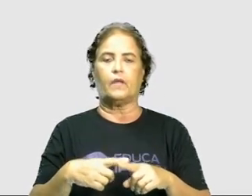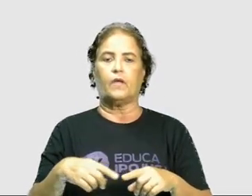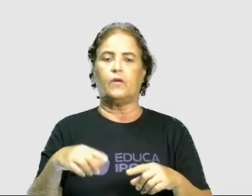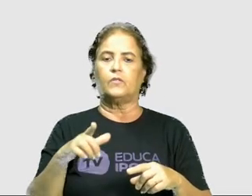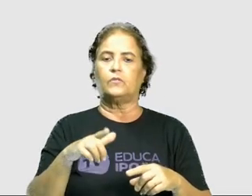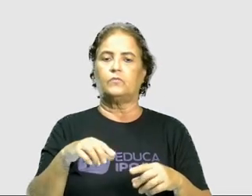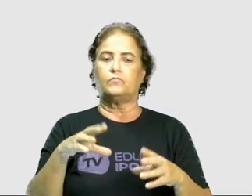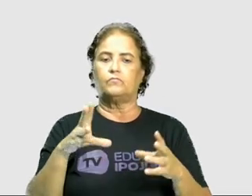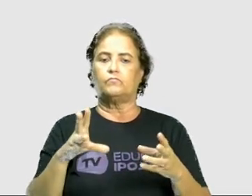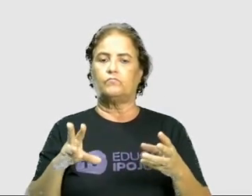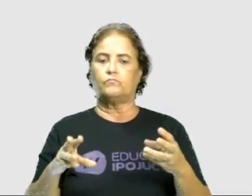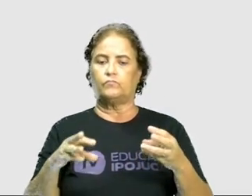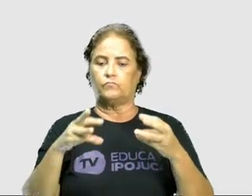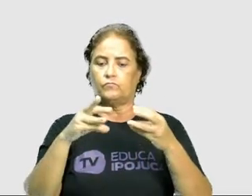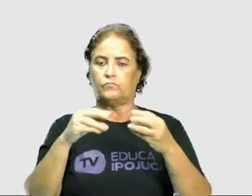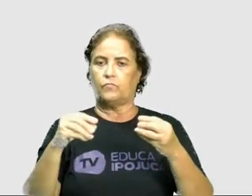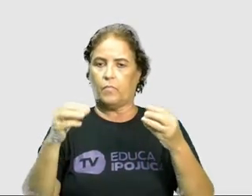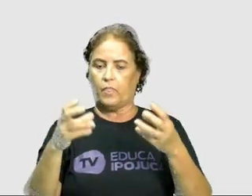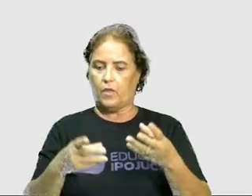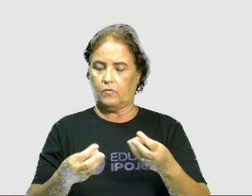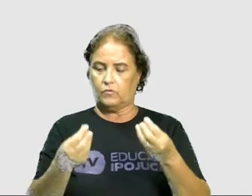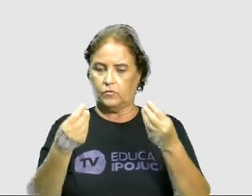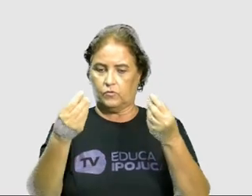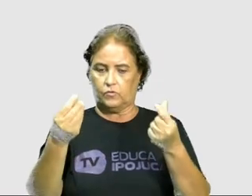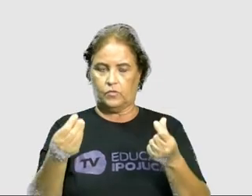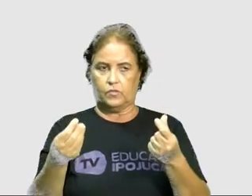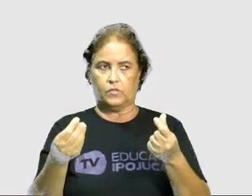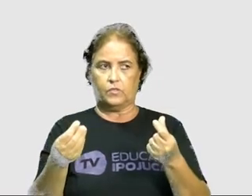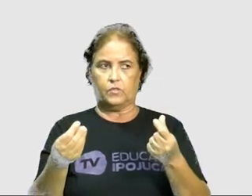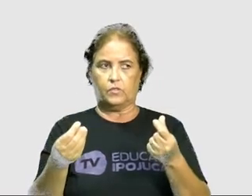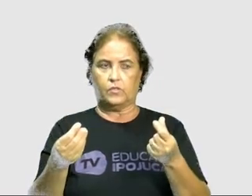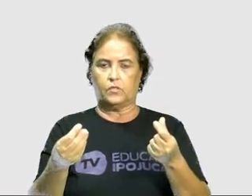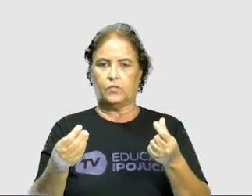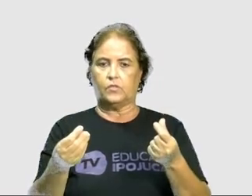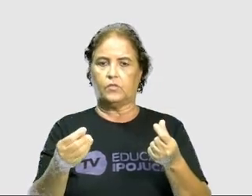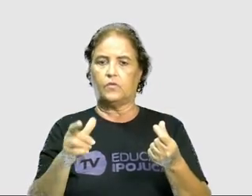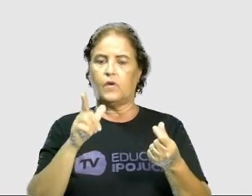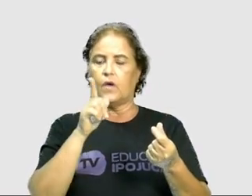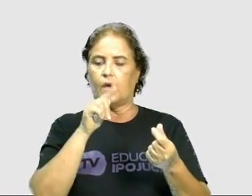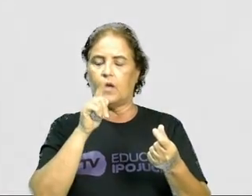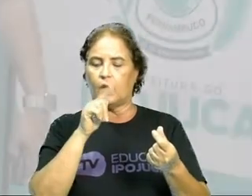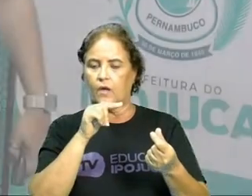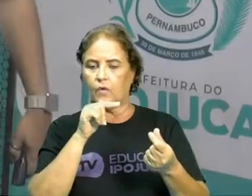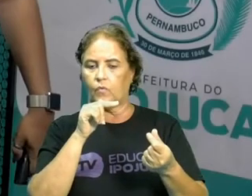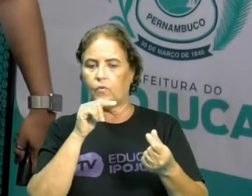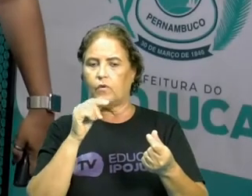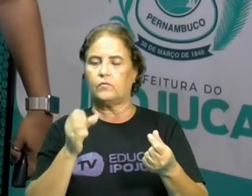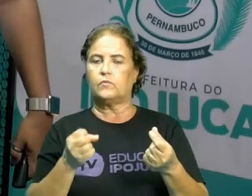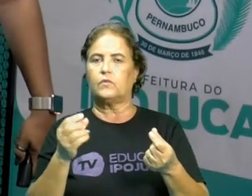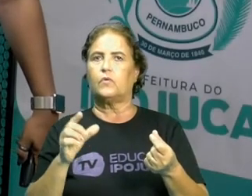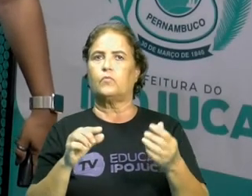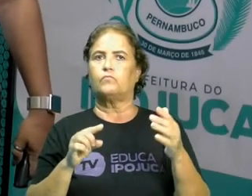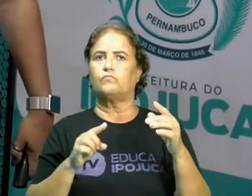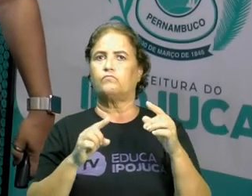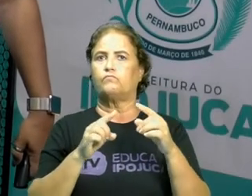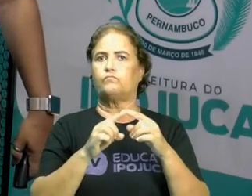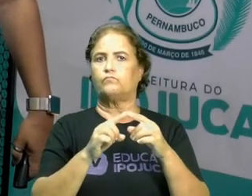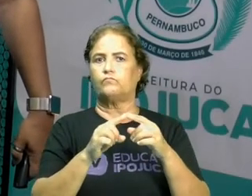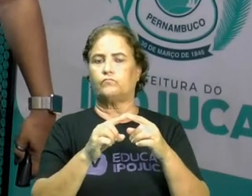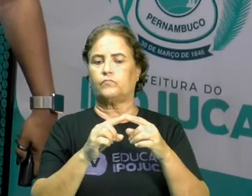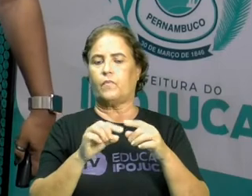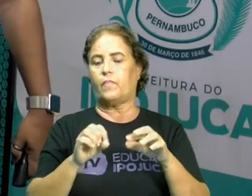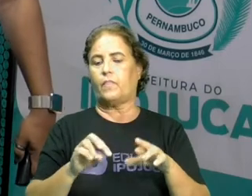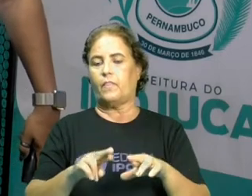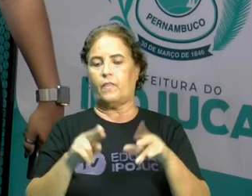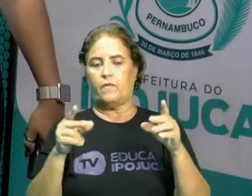líquidos, normalmente, eles têm, que a gente pode dizer assim, ponto de ebulição, ou seja, quando a água ferve, diferente,